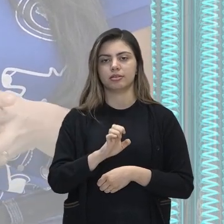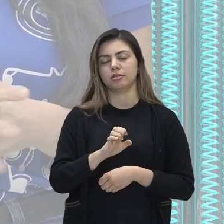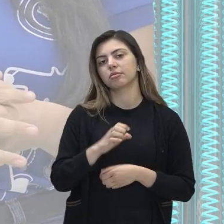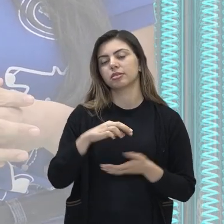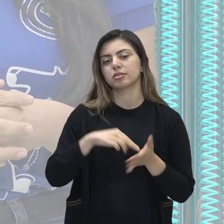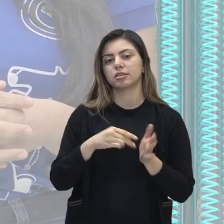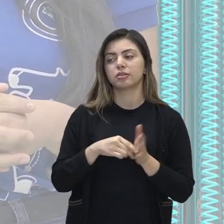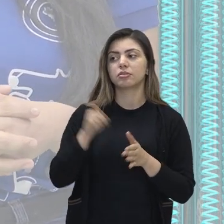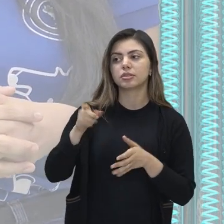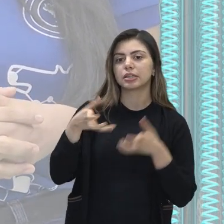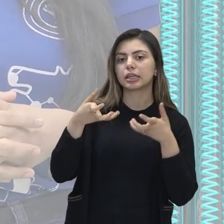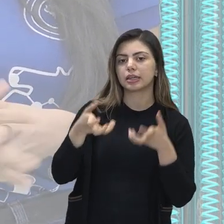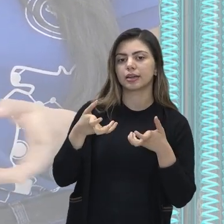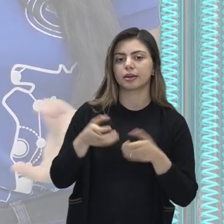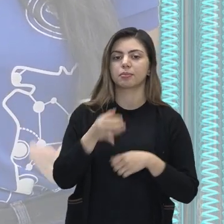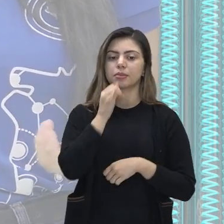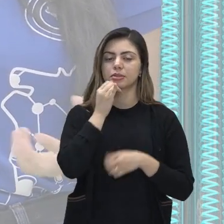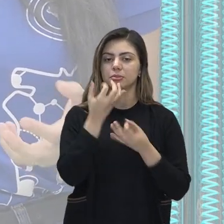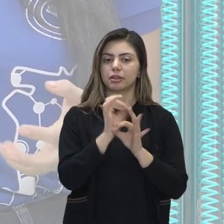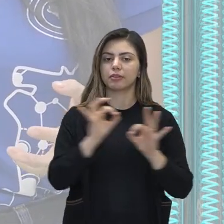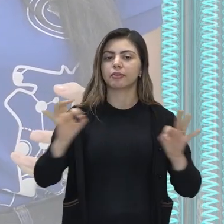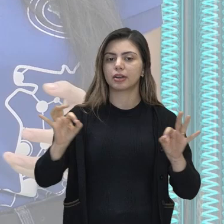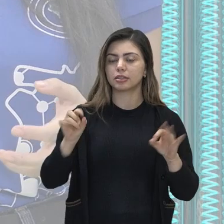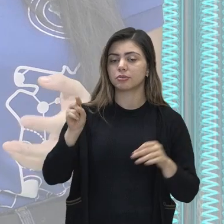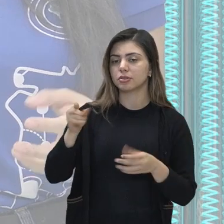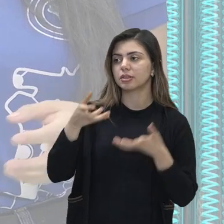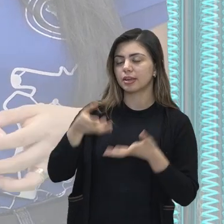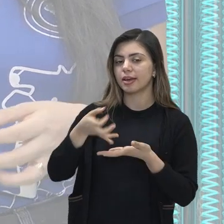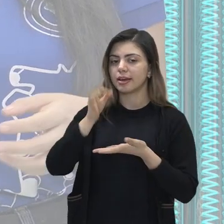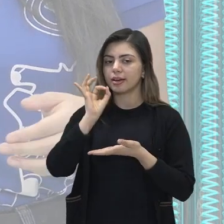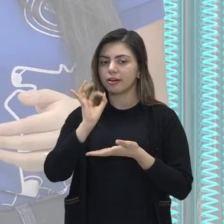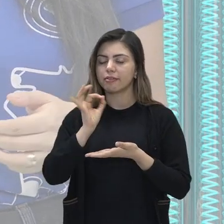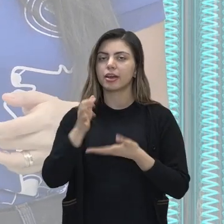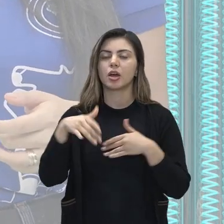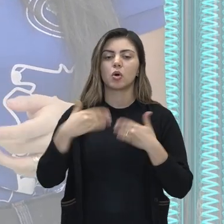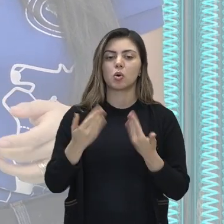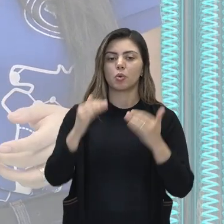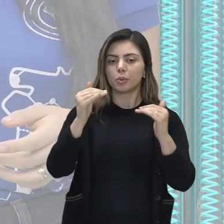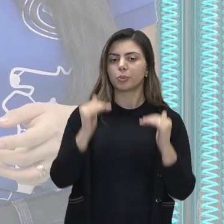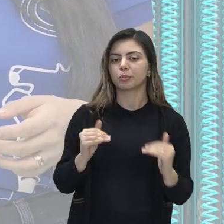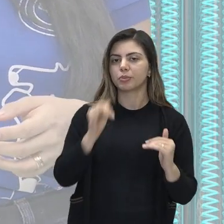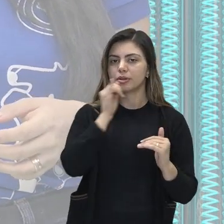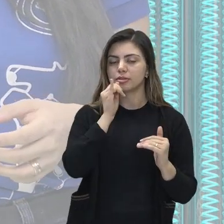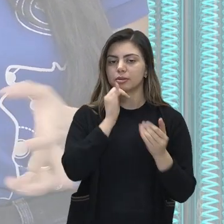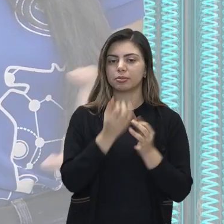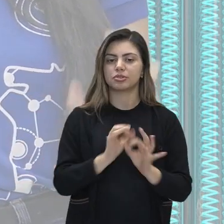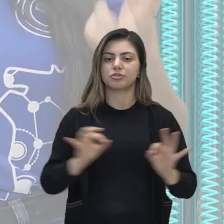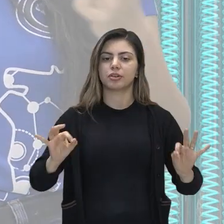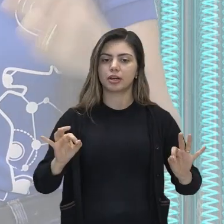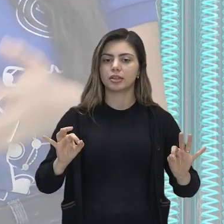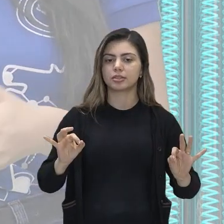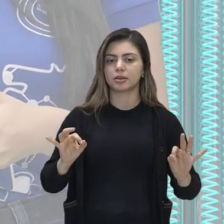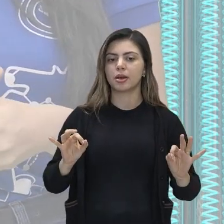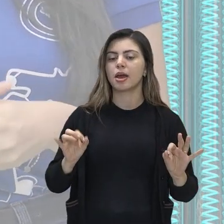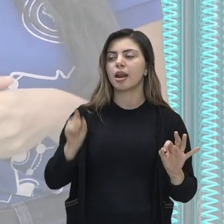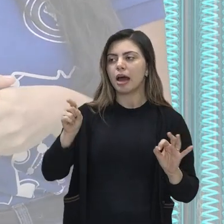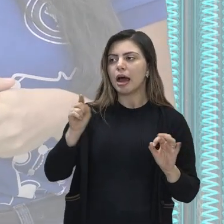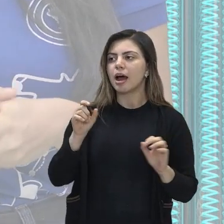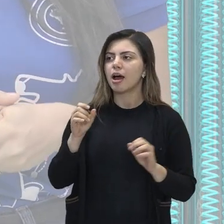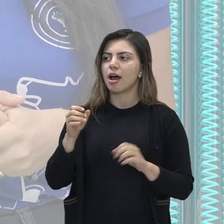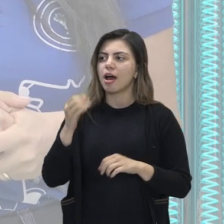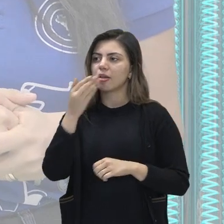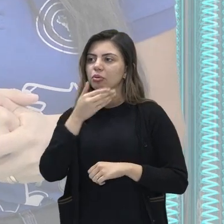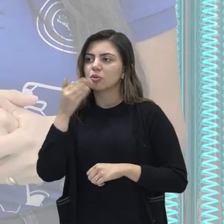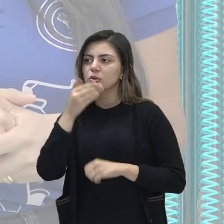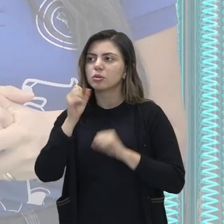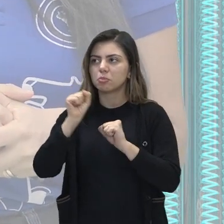I have some sugar? Posso pegar um pouco de açúcar? Então, quando eu estou oferecendo algo e pedindo algo,